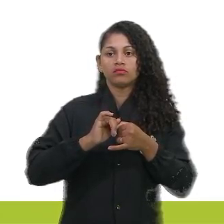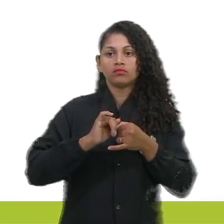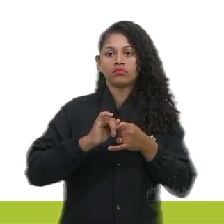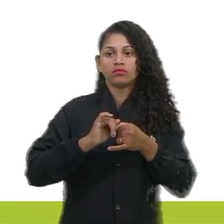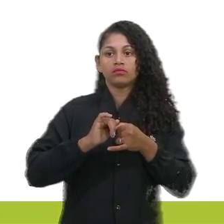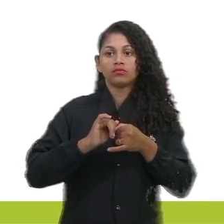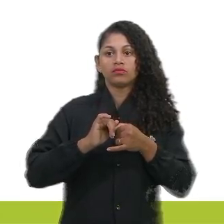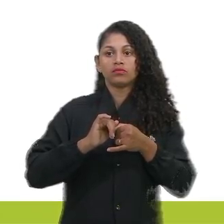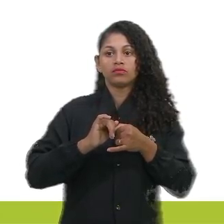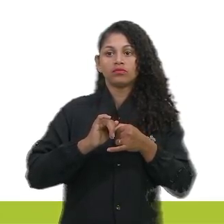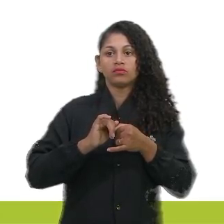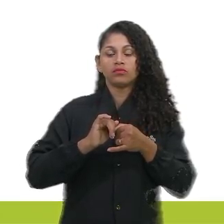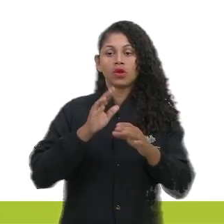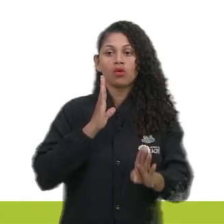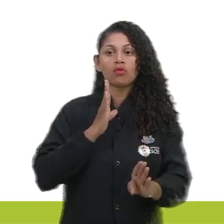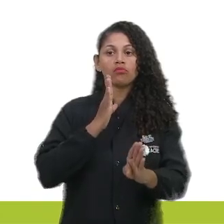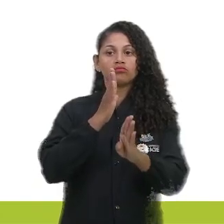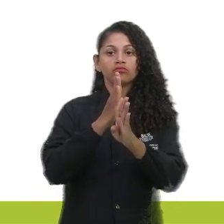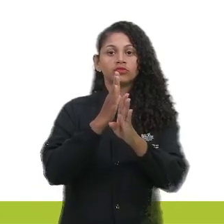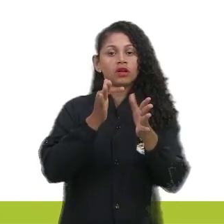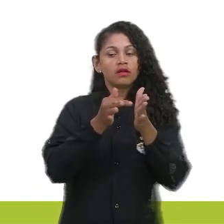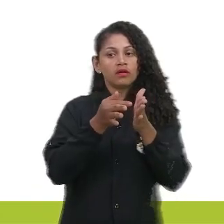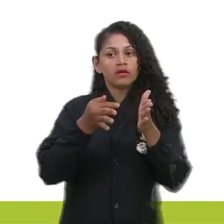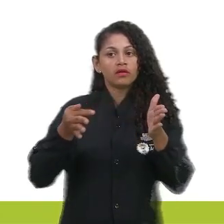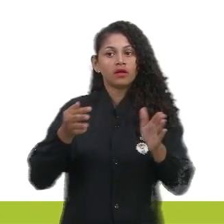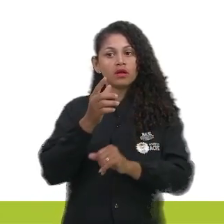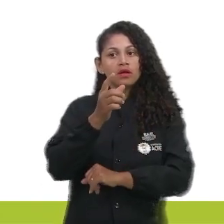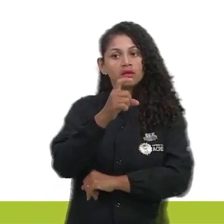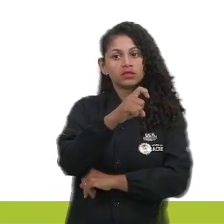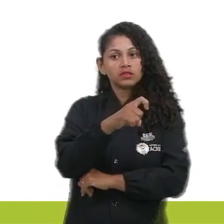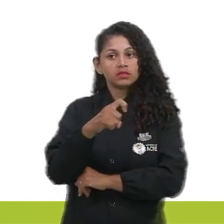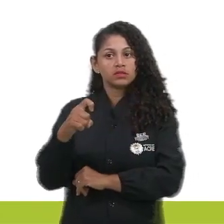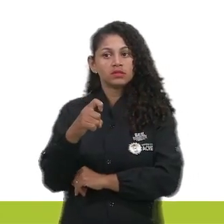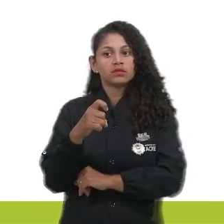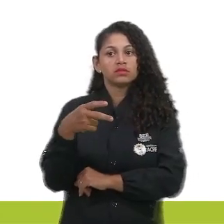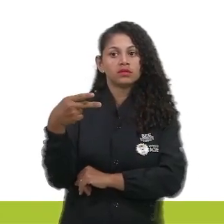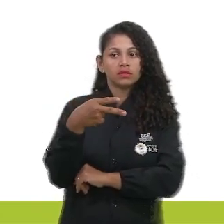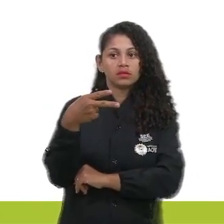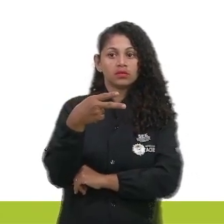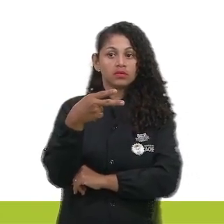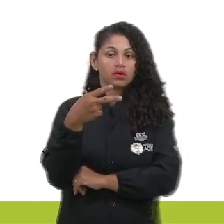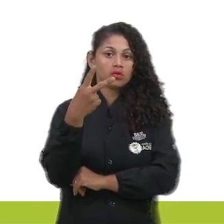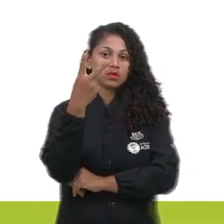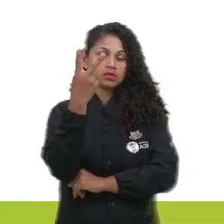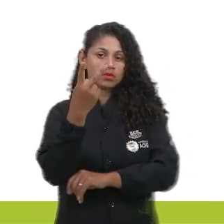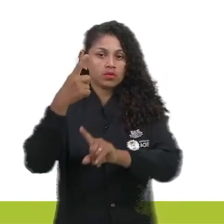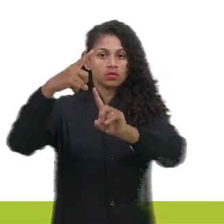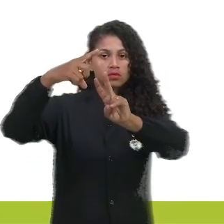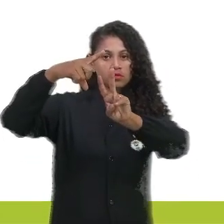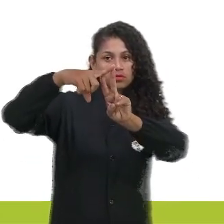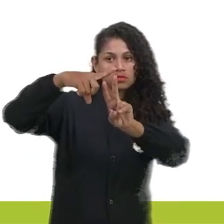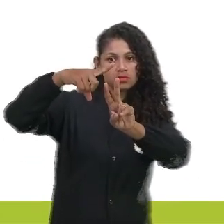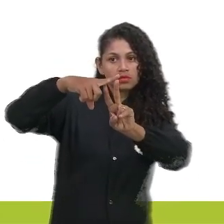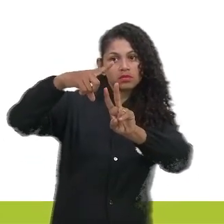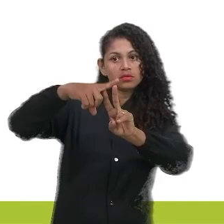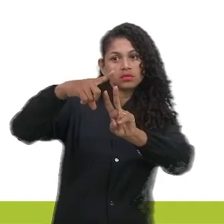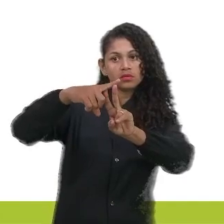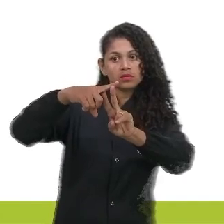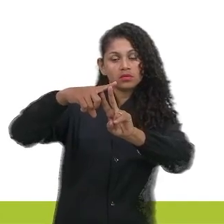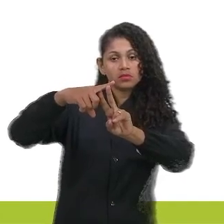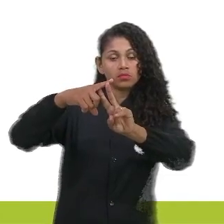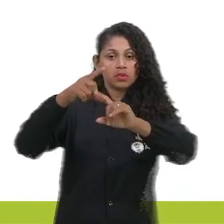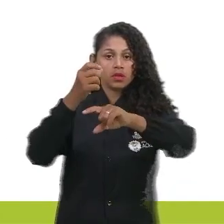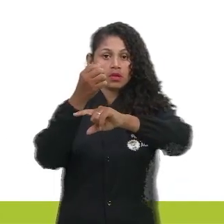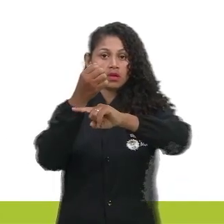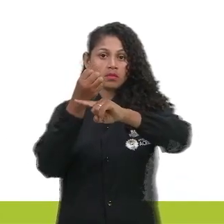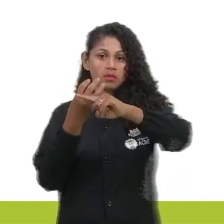Dizer que x é igual a 2πr dividido para 360 vezes alfa. Então, com essa fórmula, nós seremos sempre